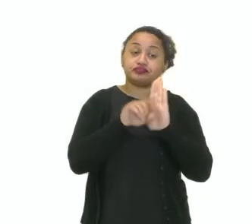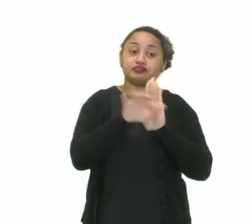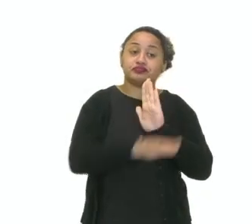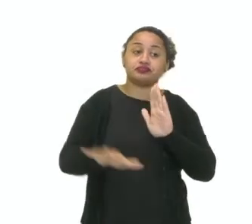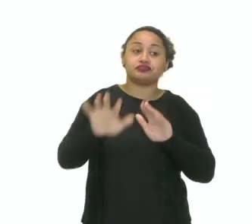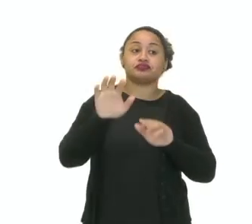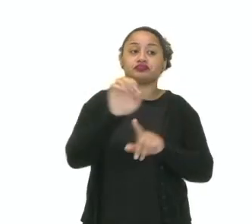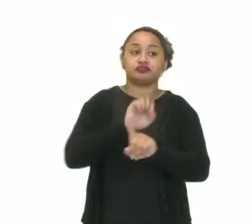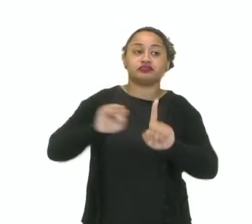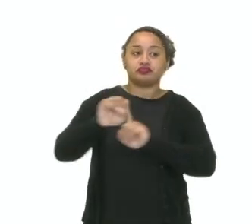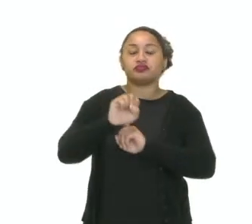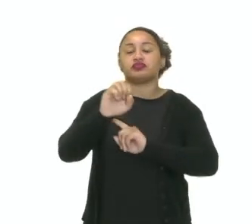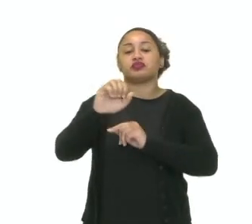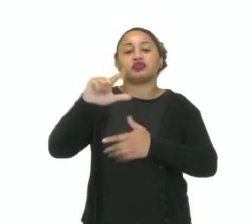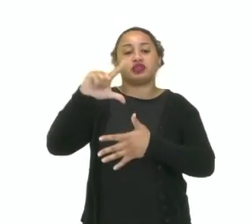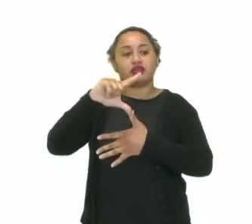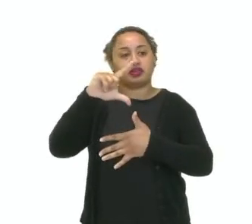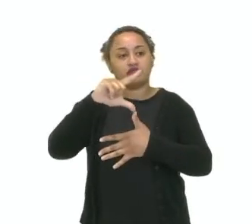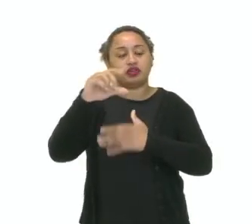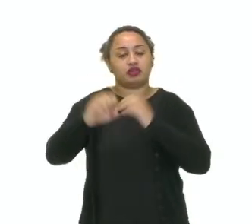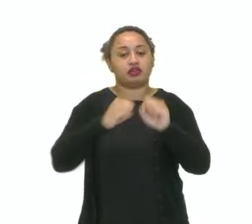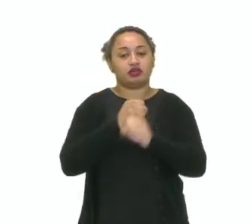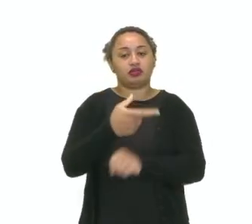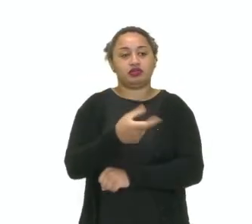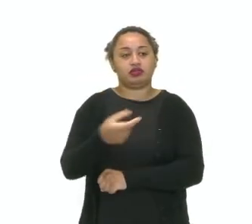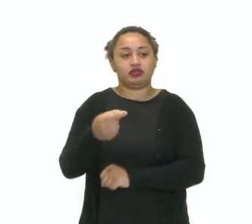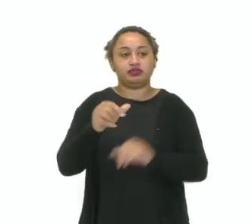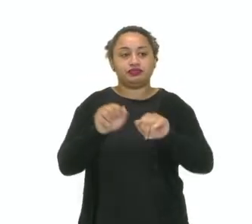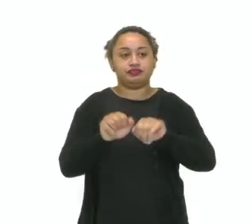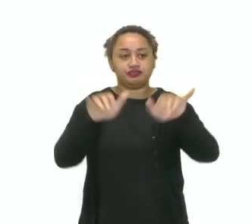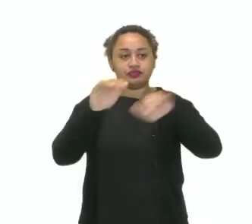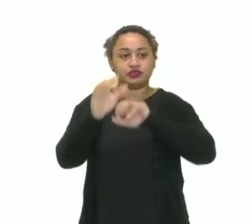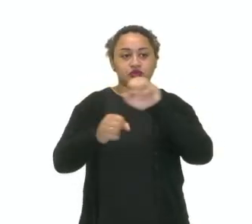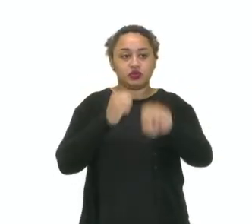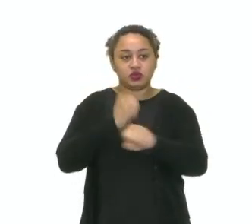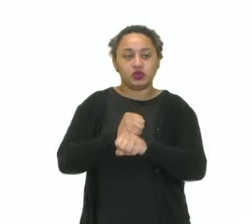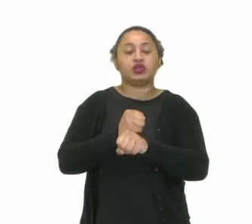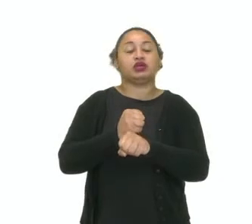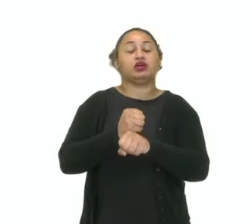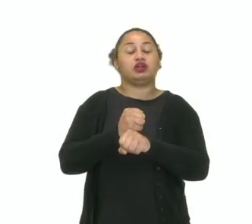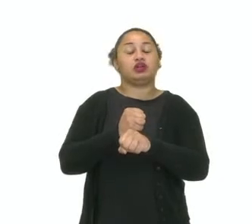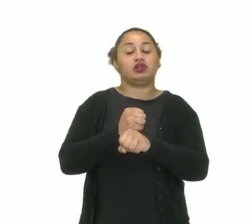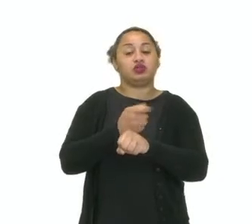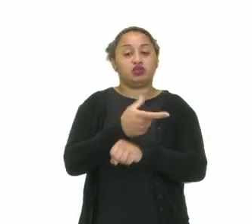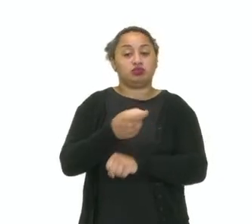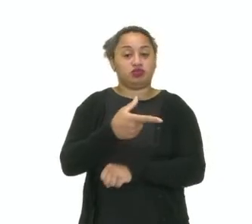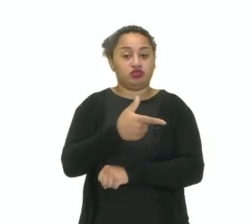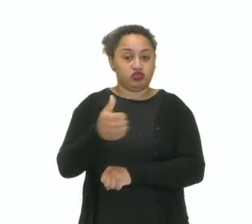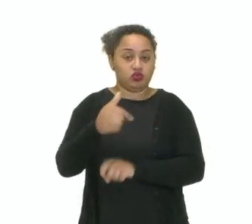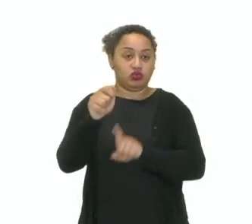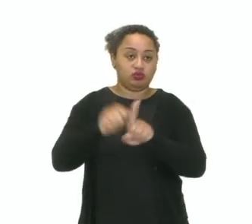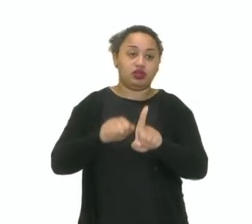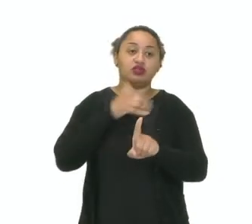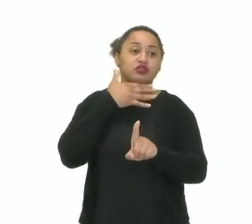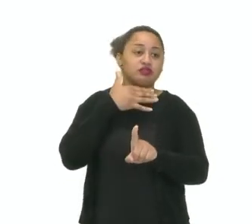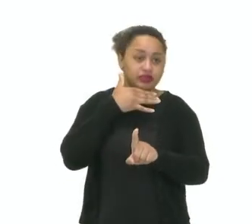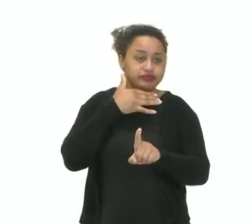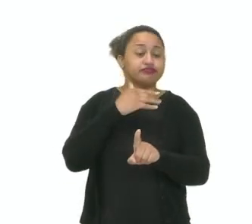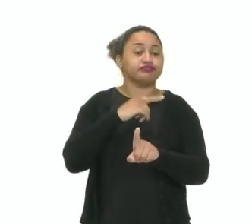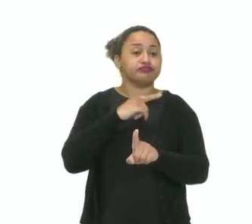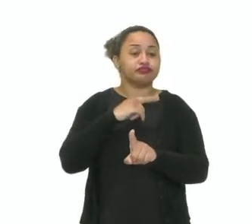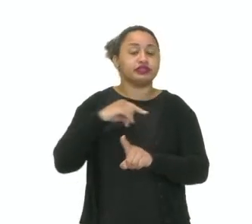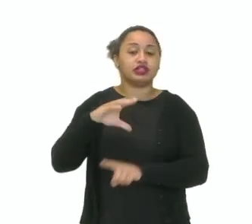América Latina 2020, publicado em março de 2021 pela Comissão Econômica da América Latina,